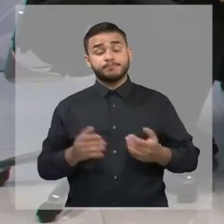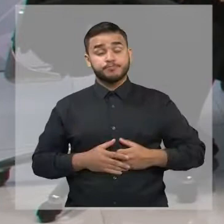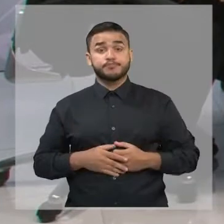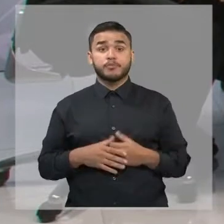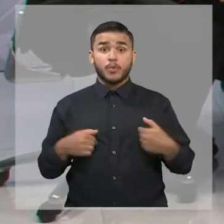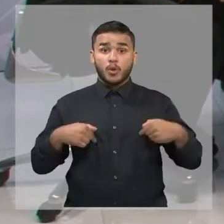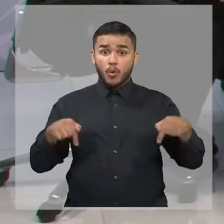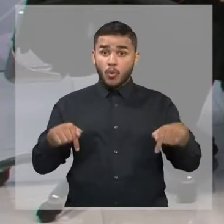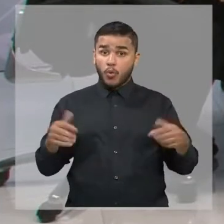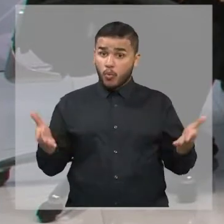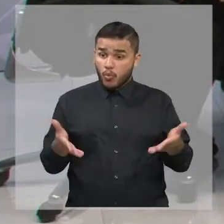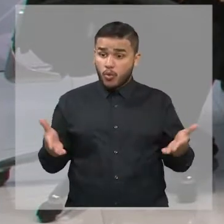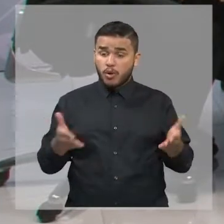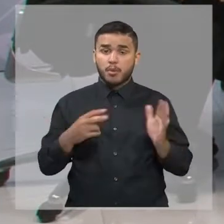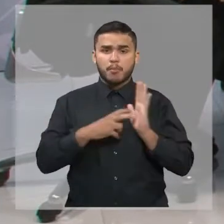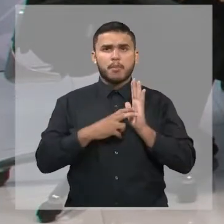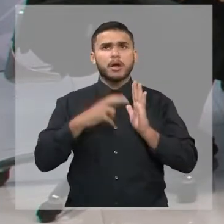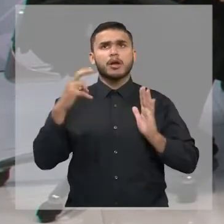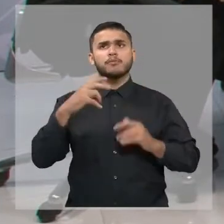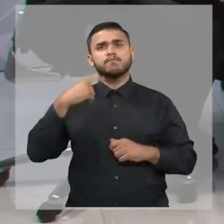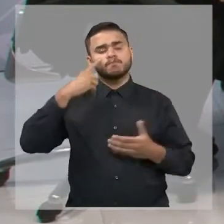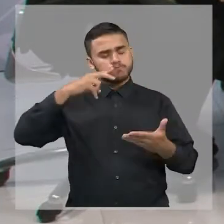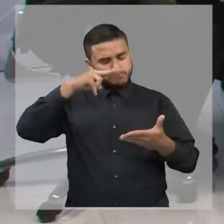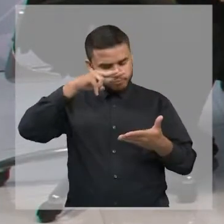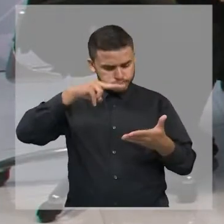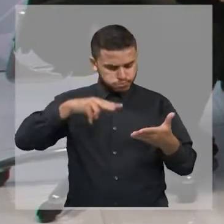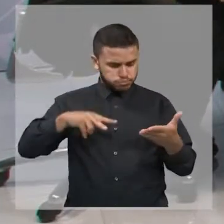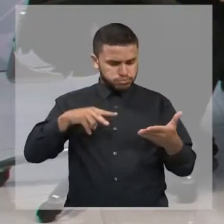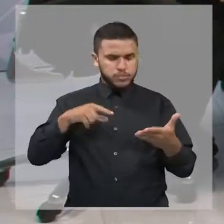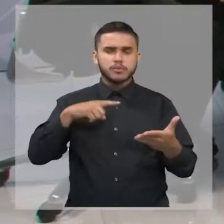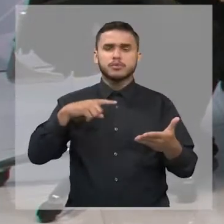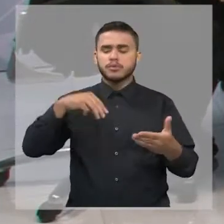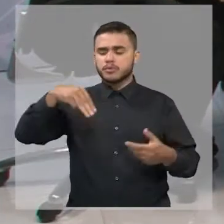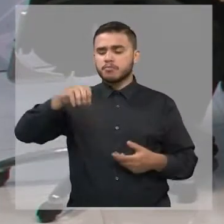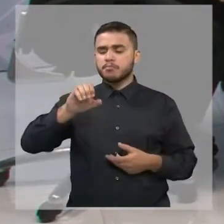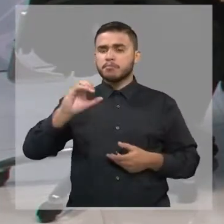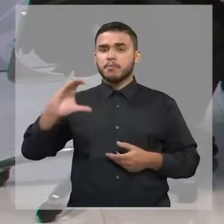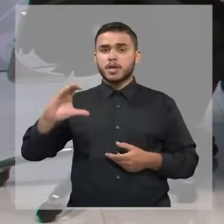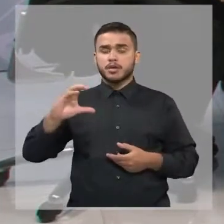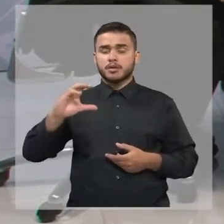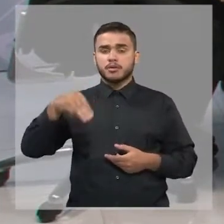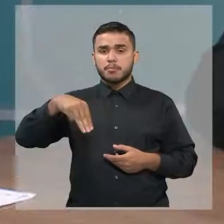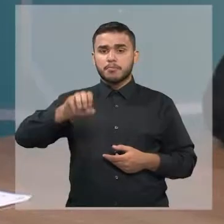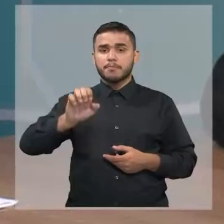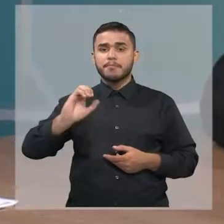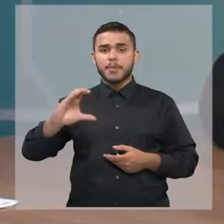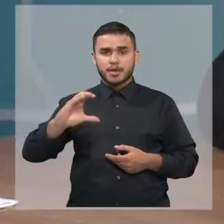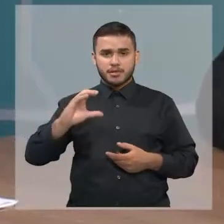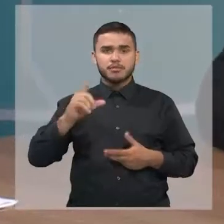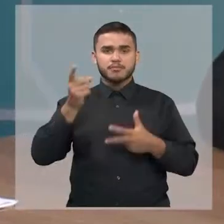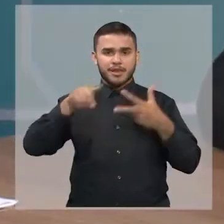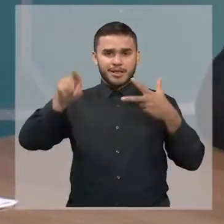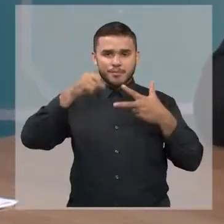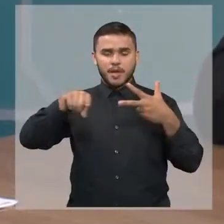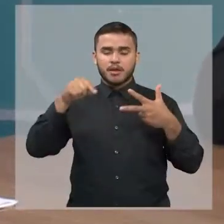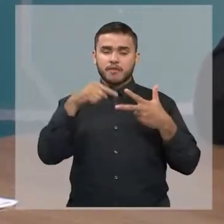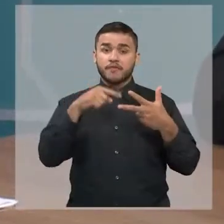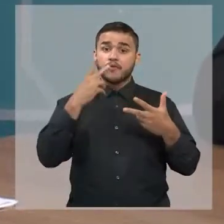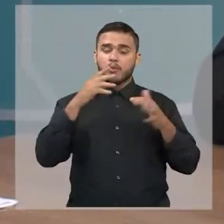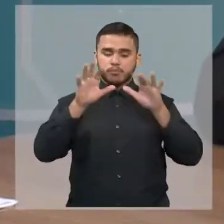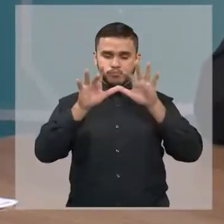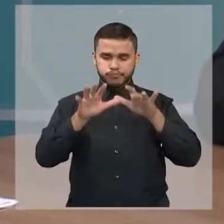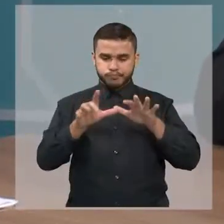nota que o MEC enviou para a Folha de São Paulo, e ele, naquela nota, a gente